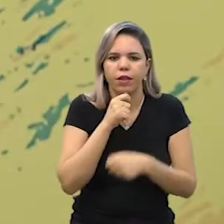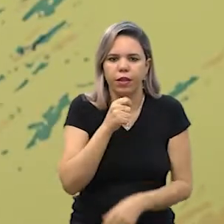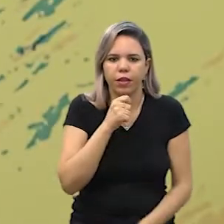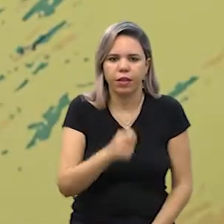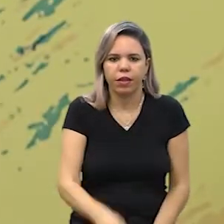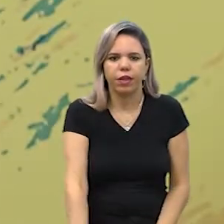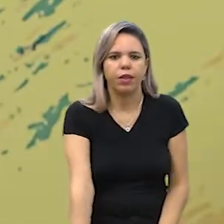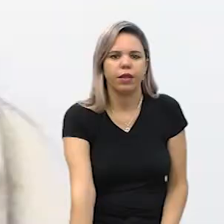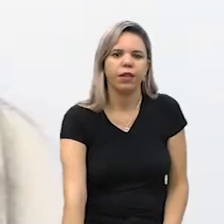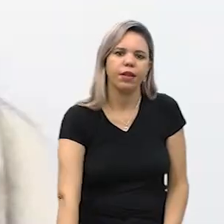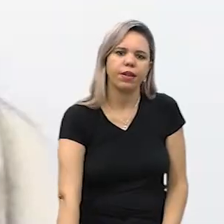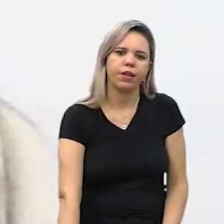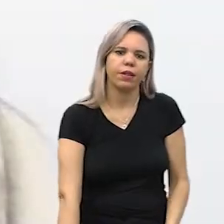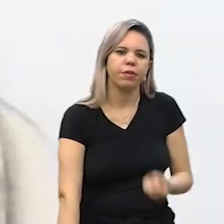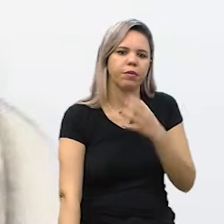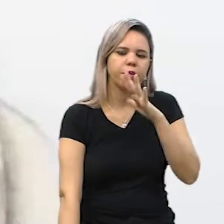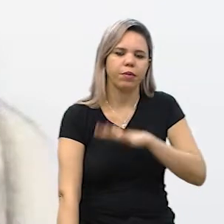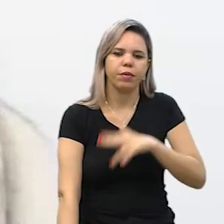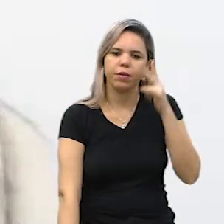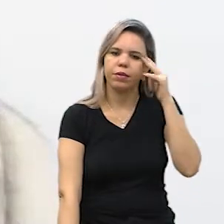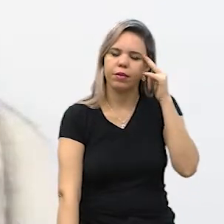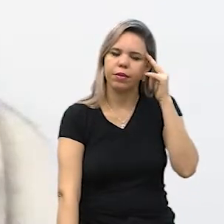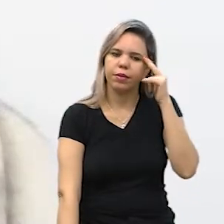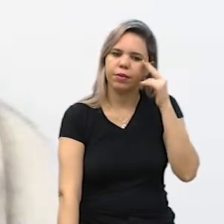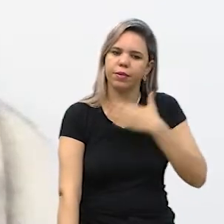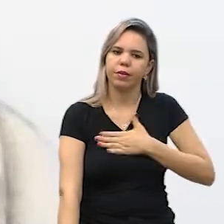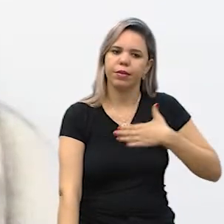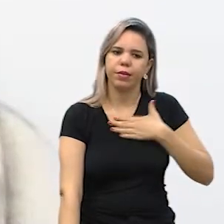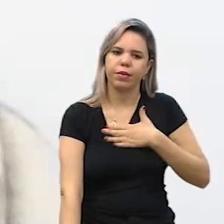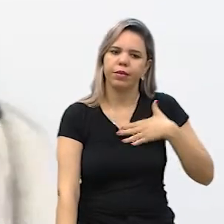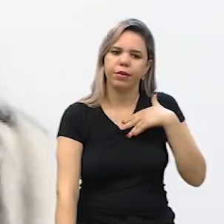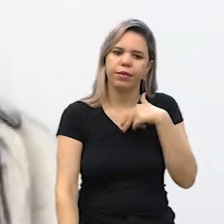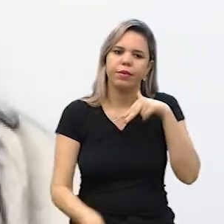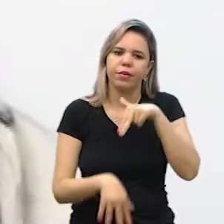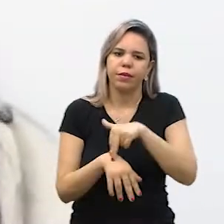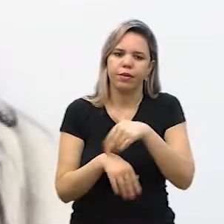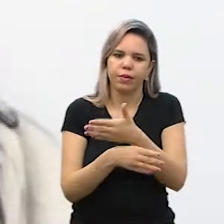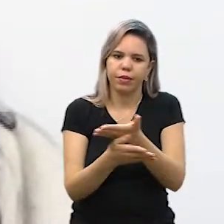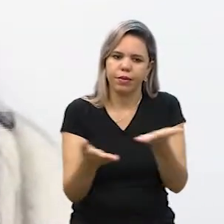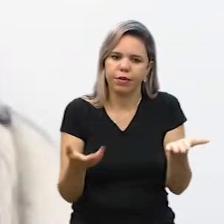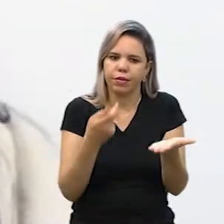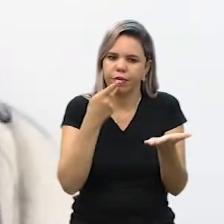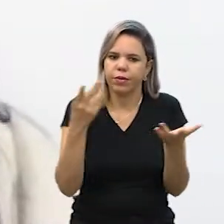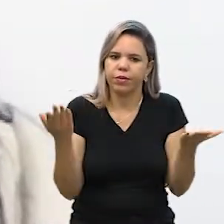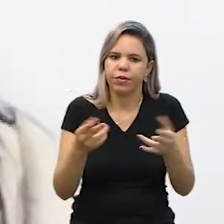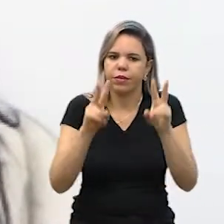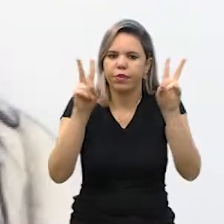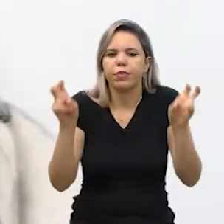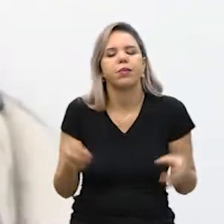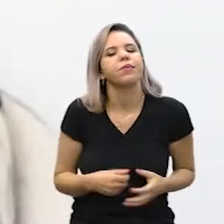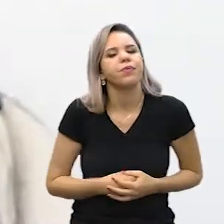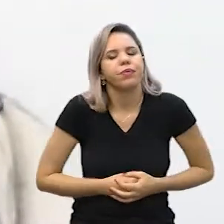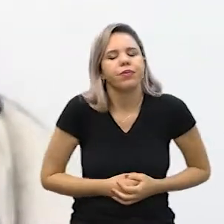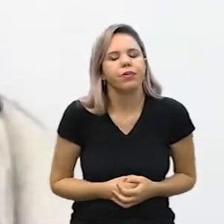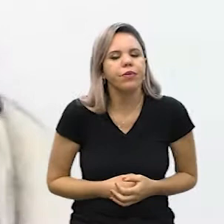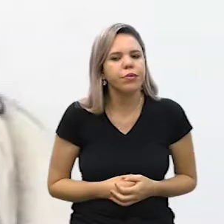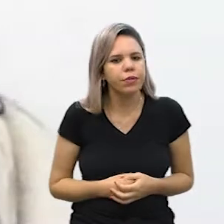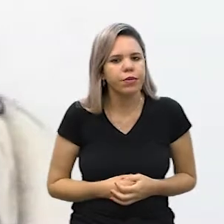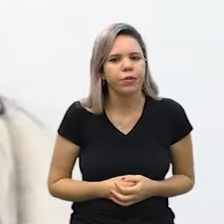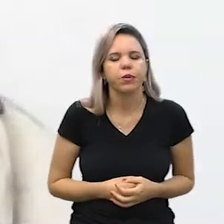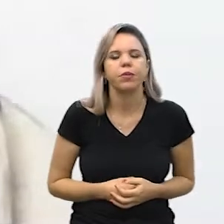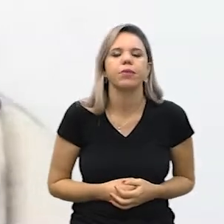reportagem. Boa tarde, André. É um prazer estar aqui com vocês e falar hoje sobre um tema